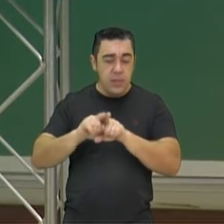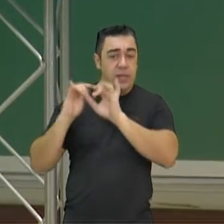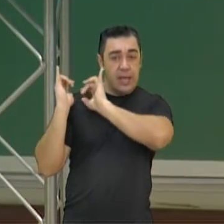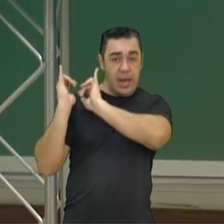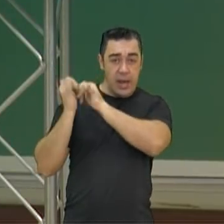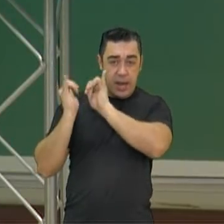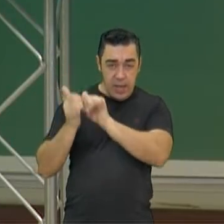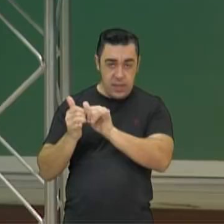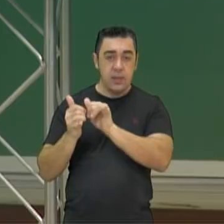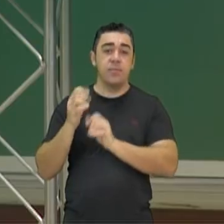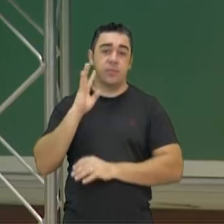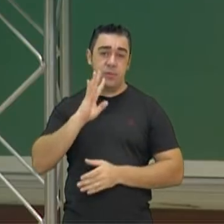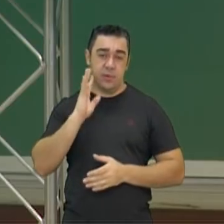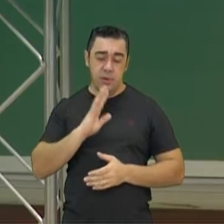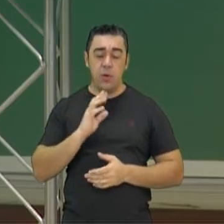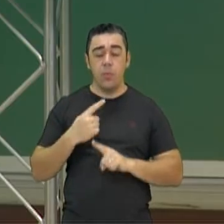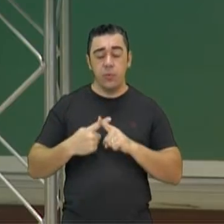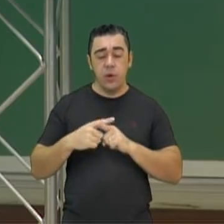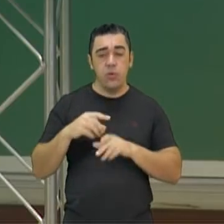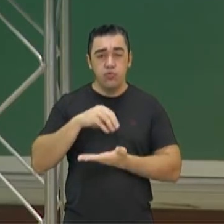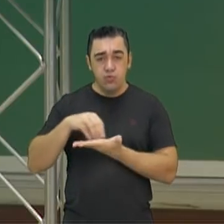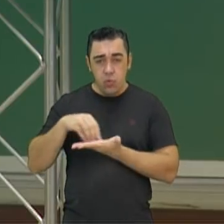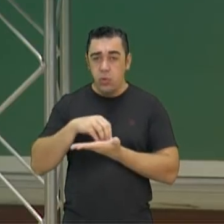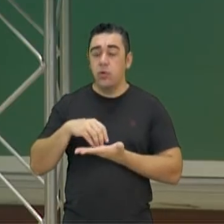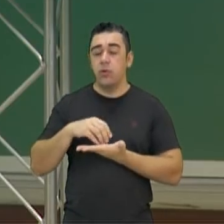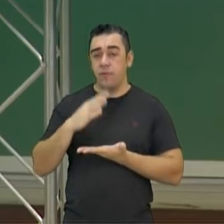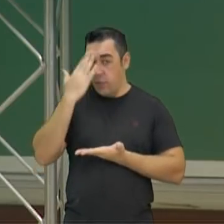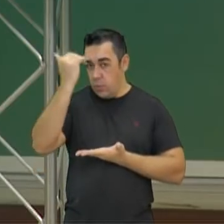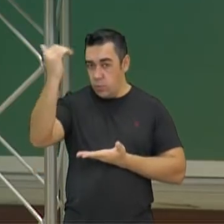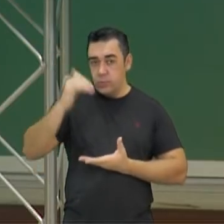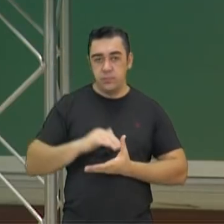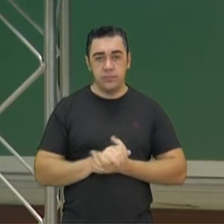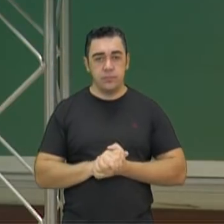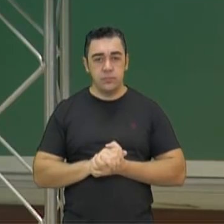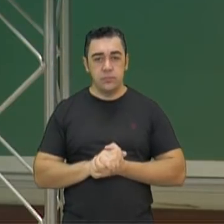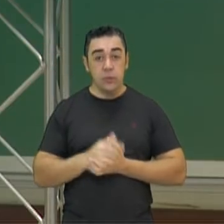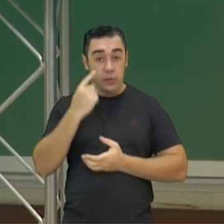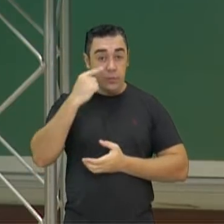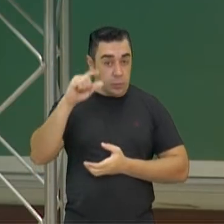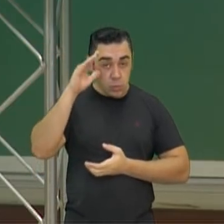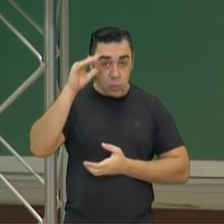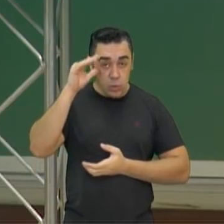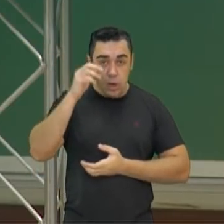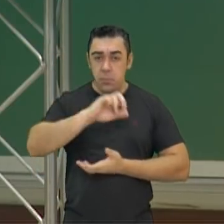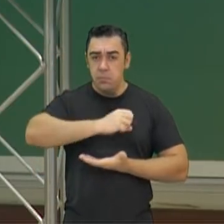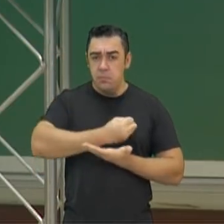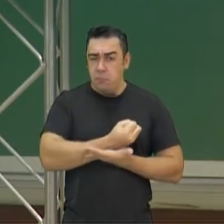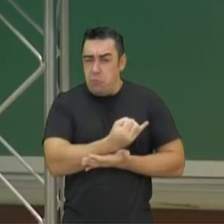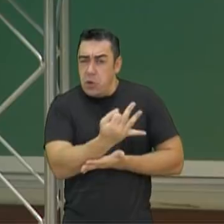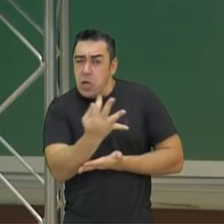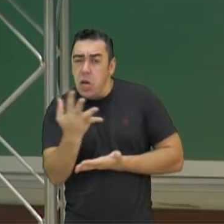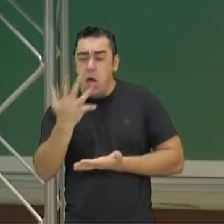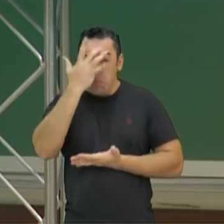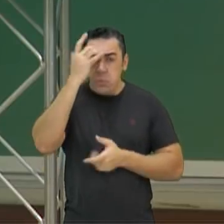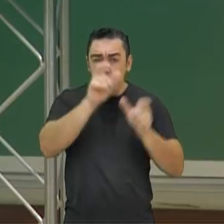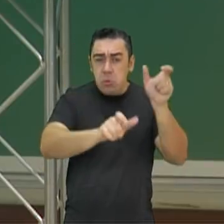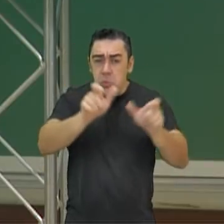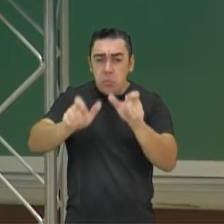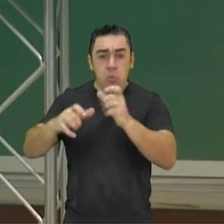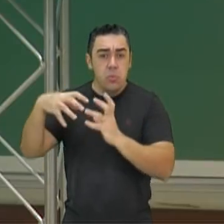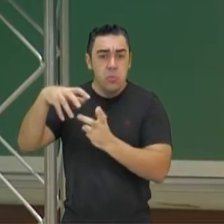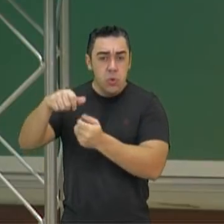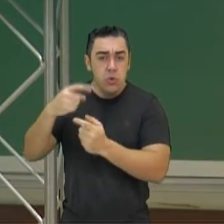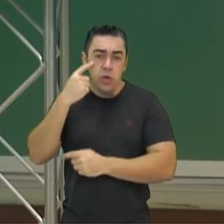tem uma lenda, né? De tão popular que esse jogo é. Vimos umas curiosidades, né? Milhares de jogadores no mundo, vimos como